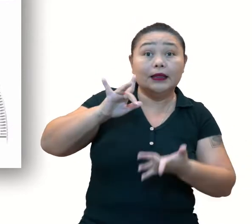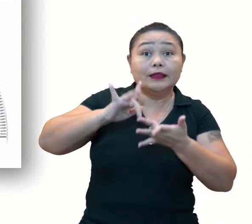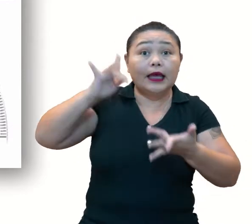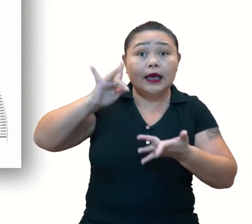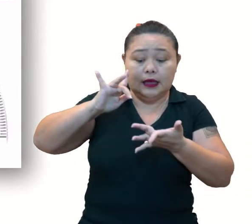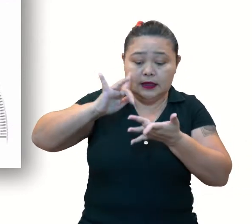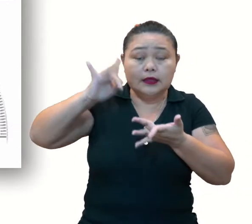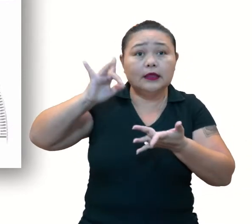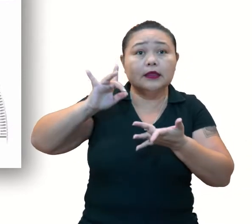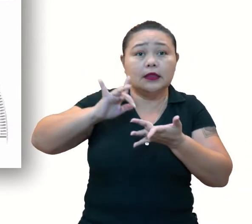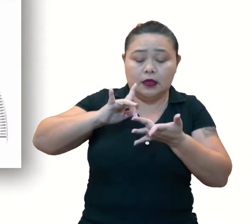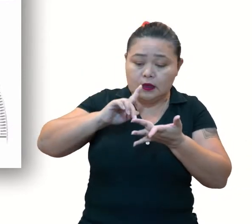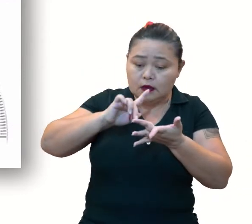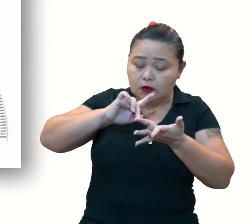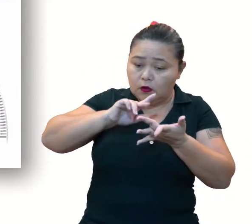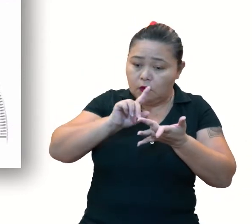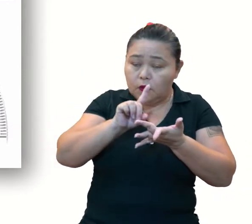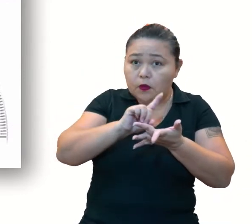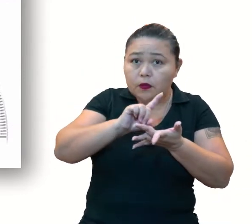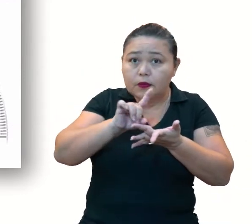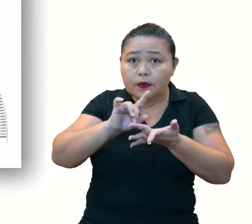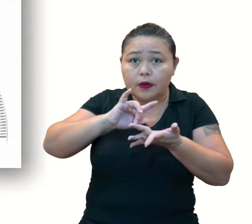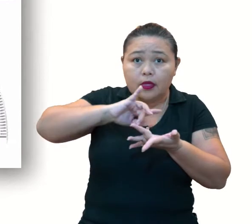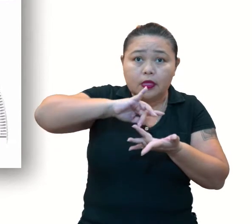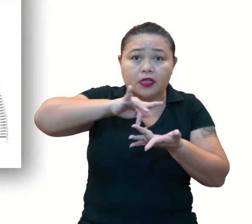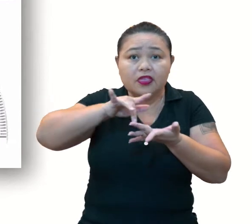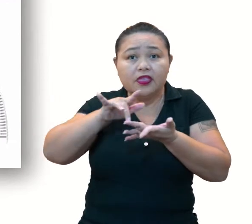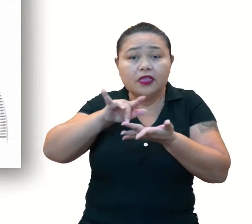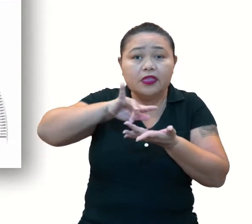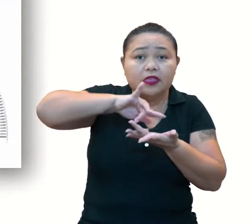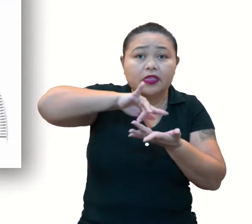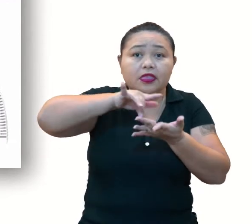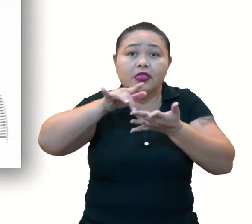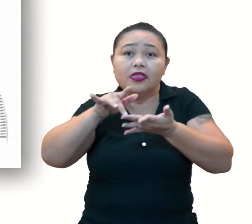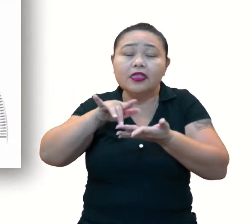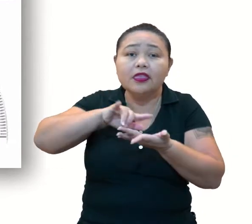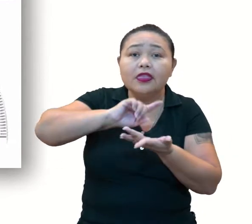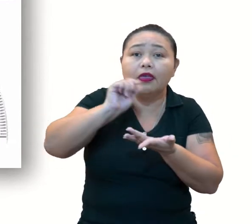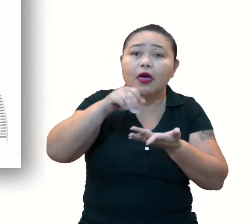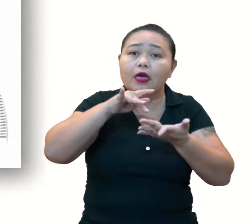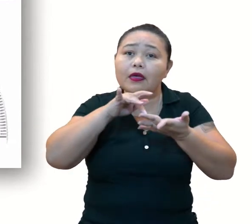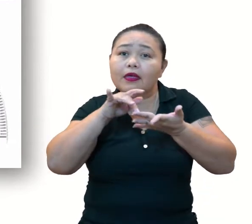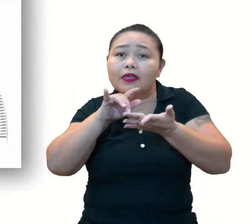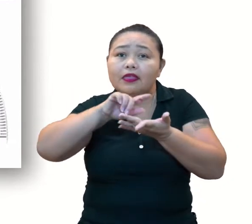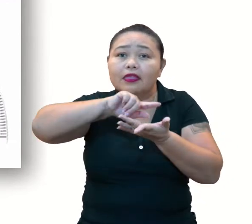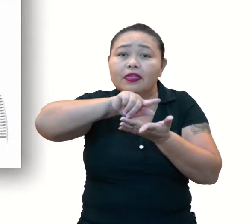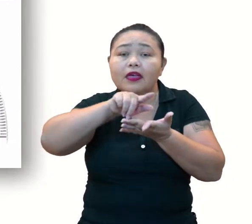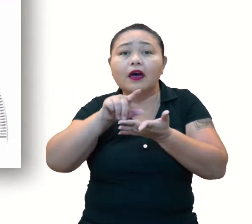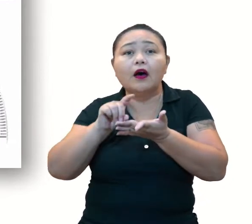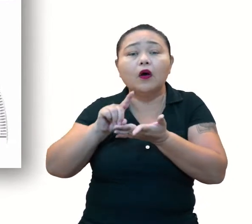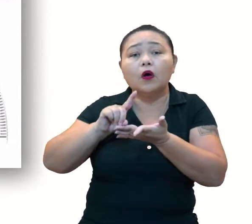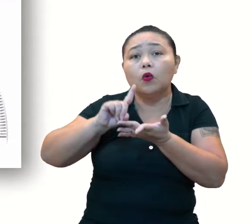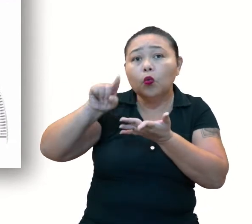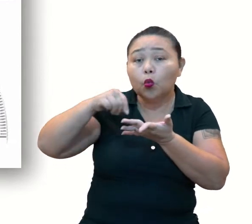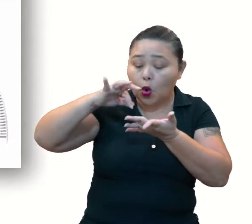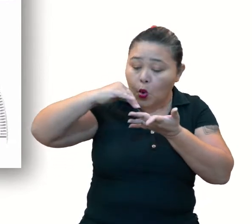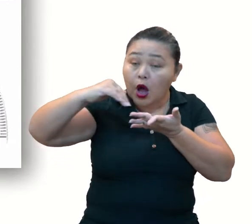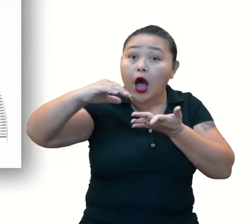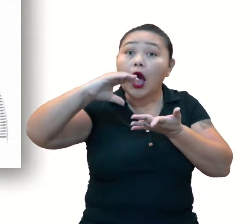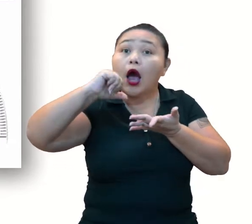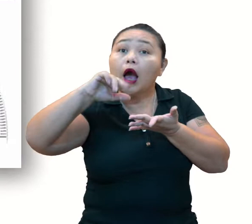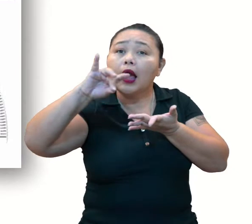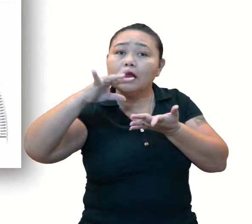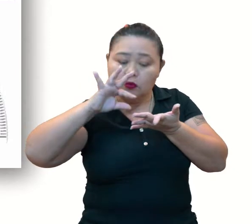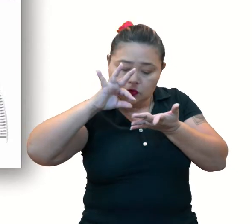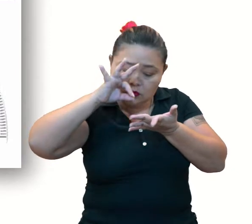De modo que ela fique com mobilidade, que ela possa se mover com facilidade. Cole o canudo na